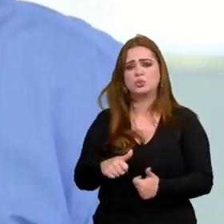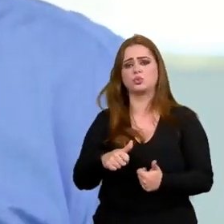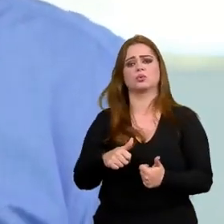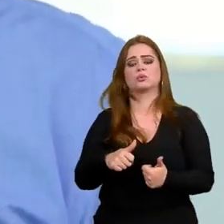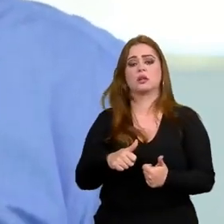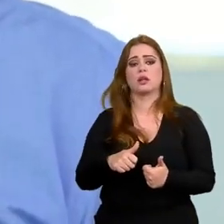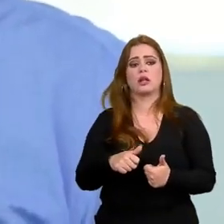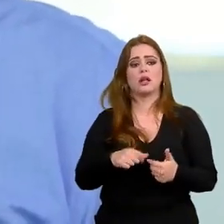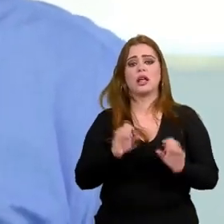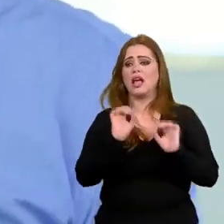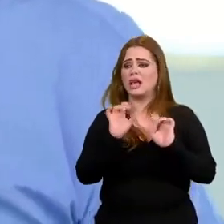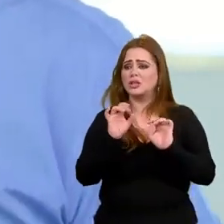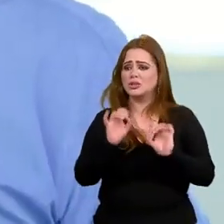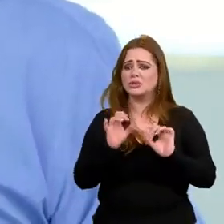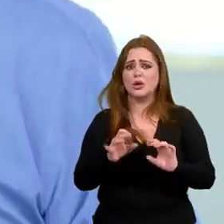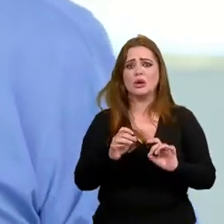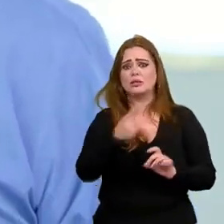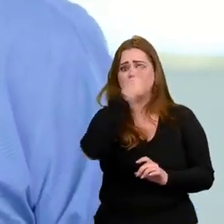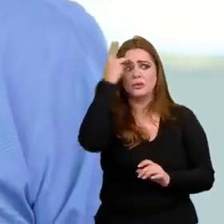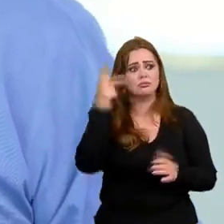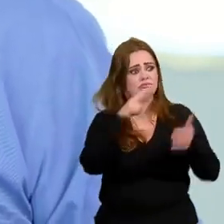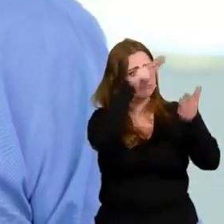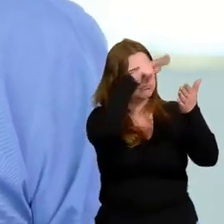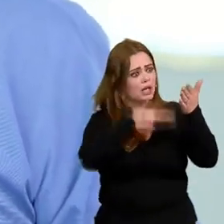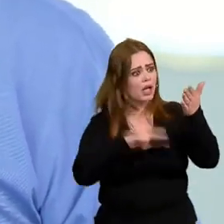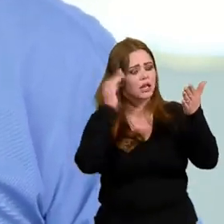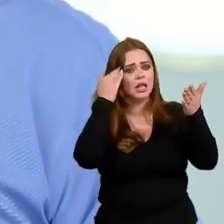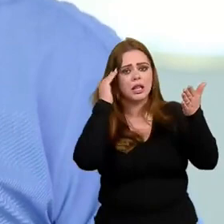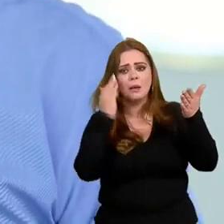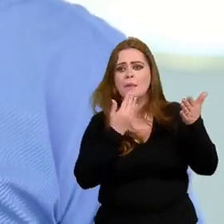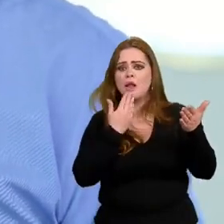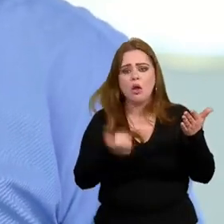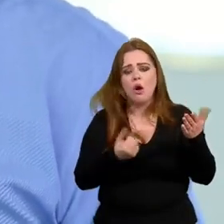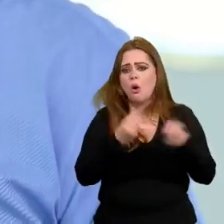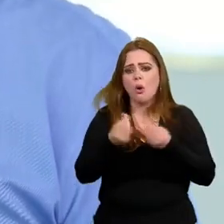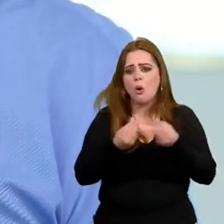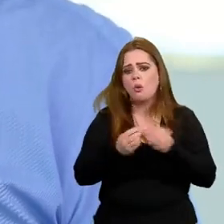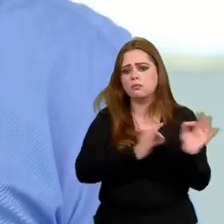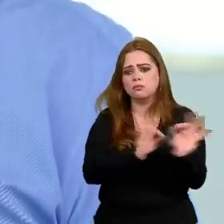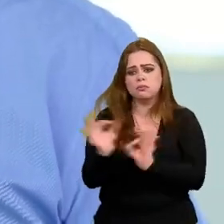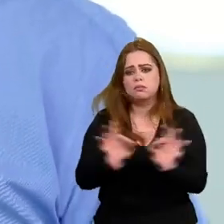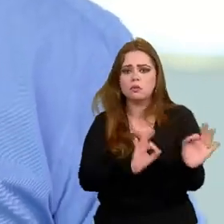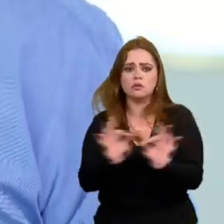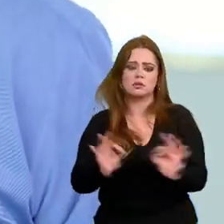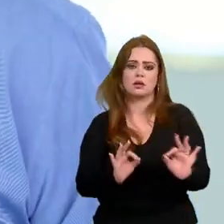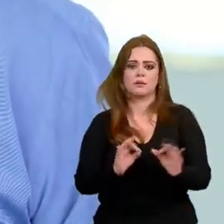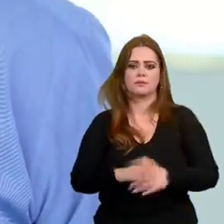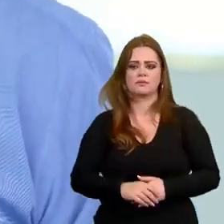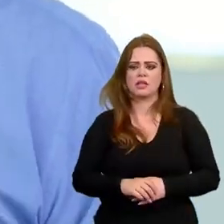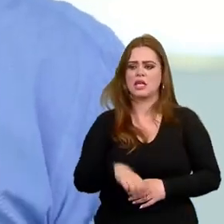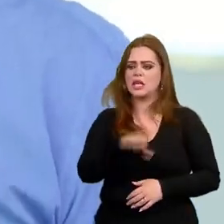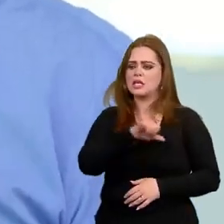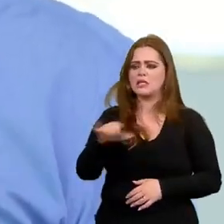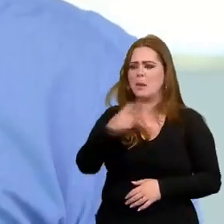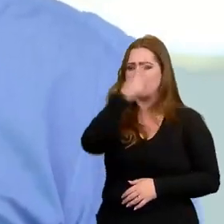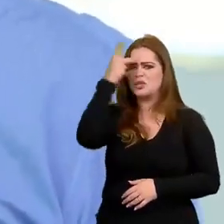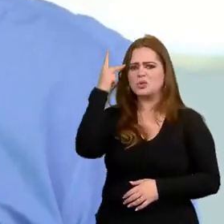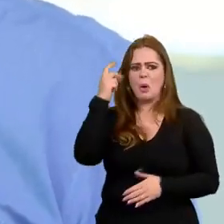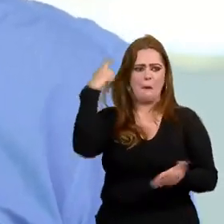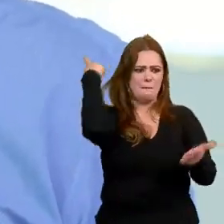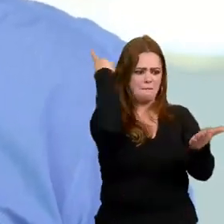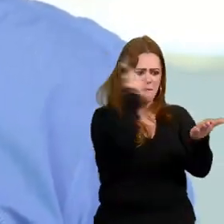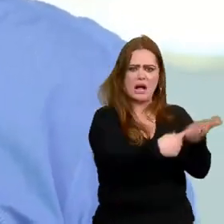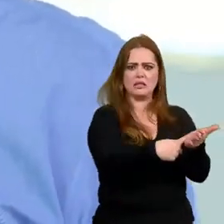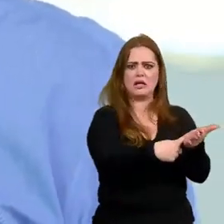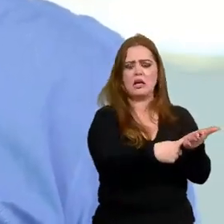pessoas cumprirem. Então, se quem manda nos países não querem cumprir, o povo precisa começar a se